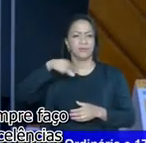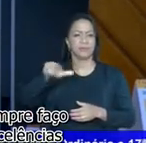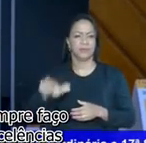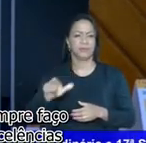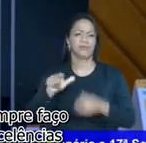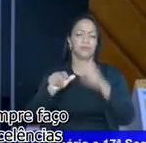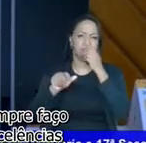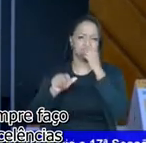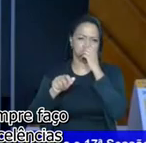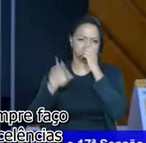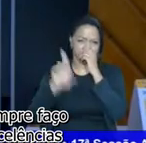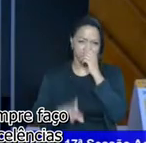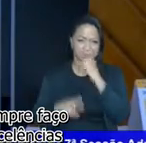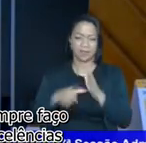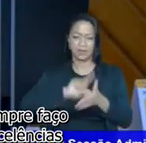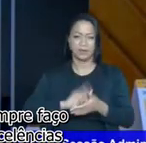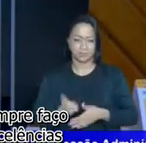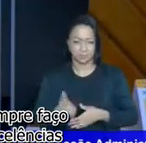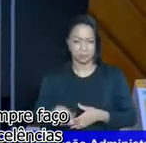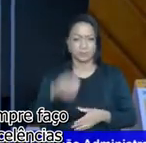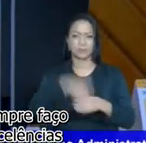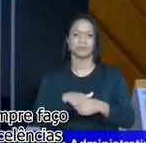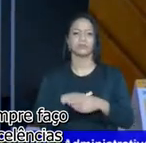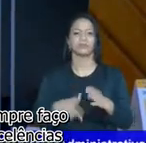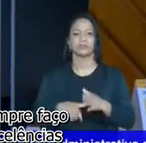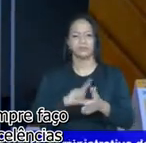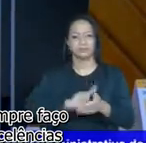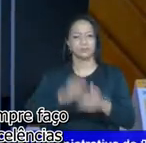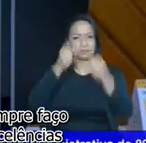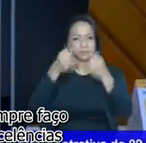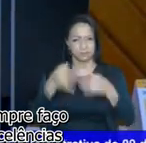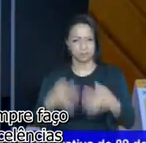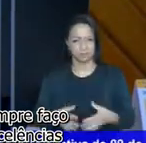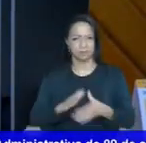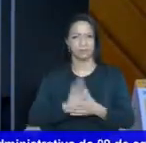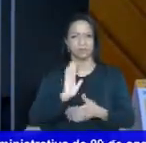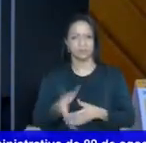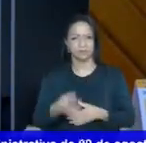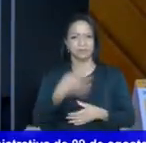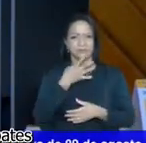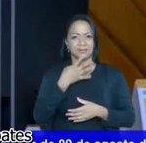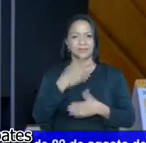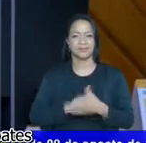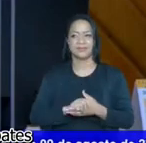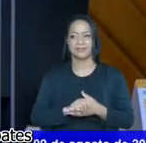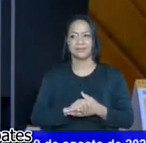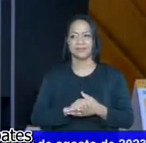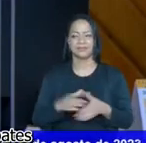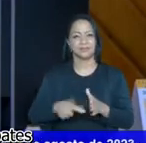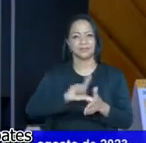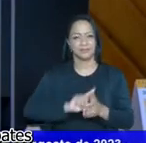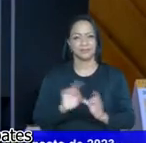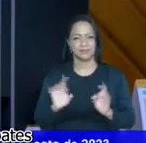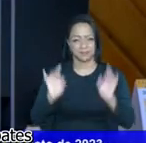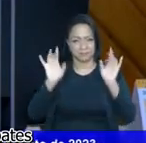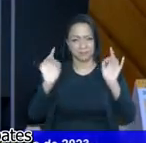Antes de prosseguir na leitura do voto, como sempre faço um preâmbulo, né, já é de conhecimento de Vossas Excelências, e farei esse preâmbulo em